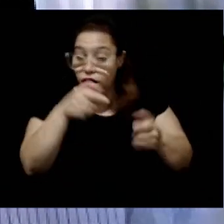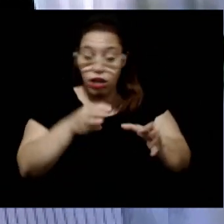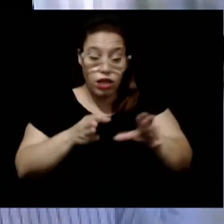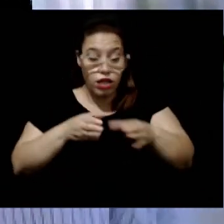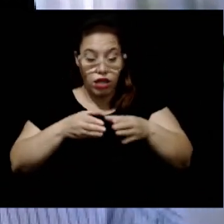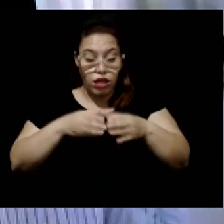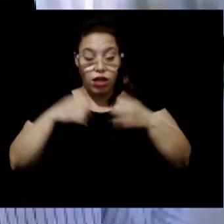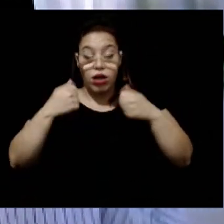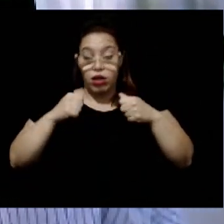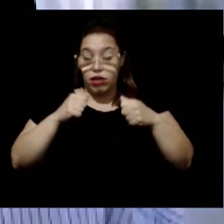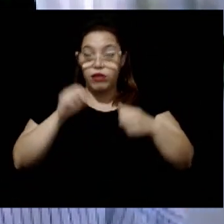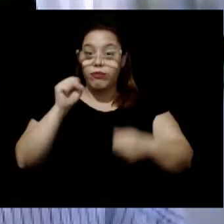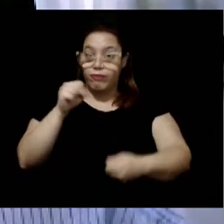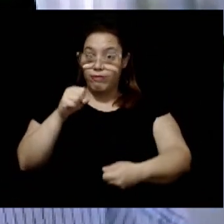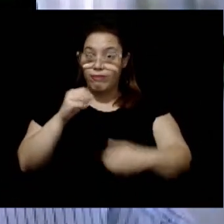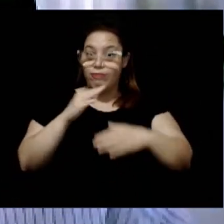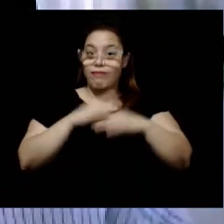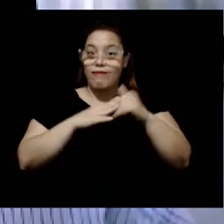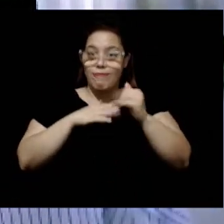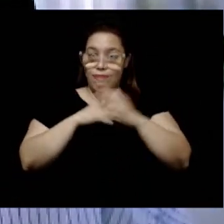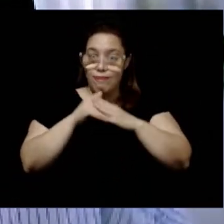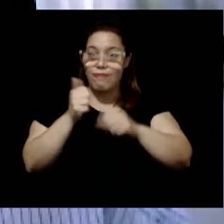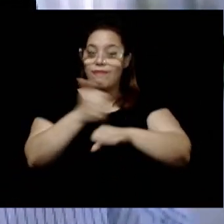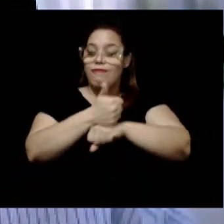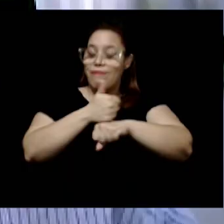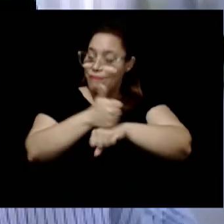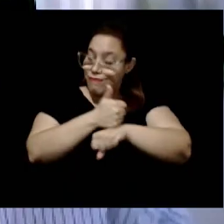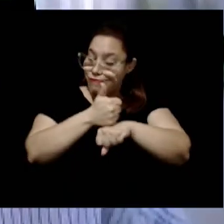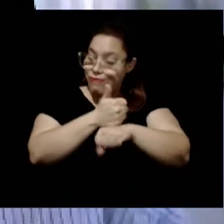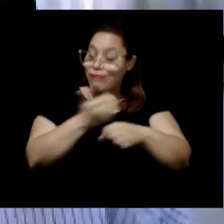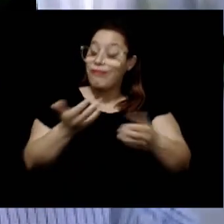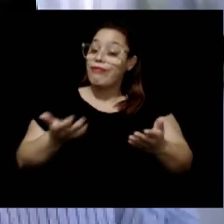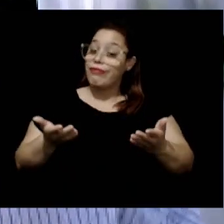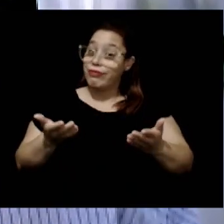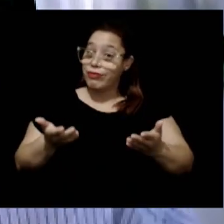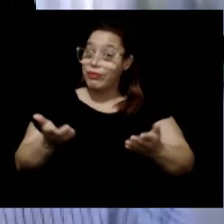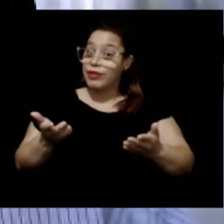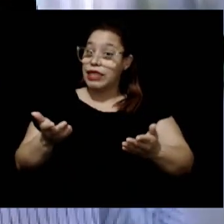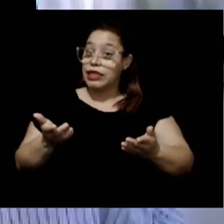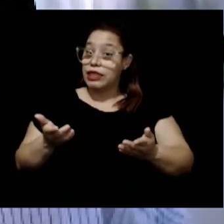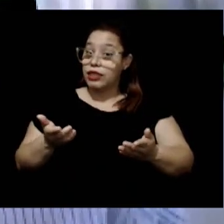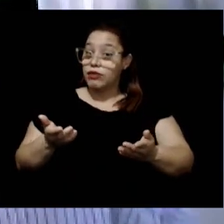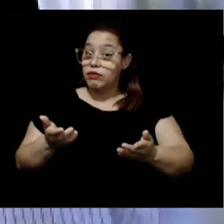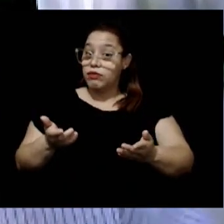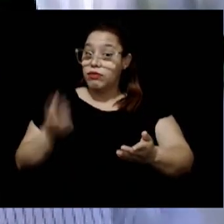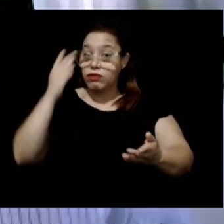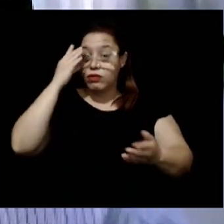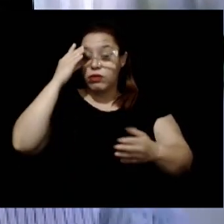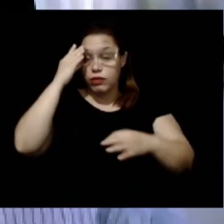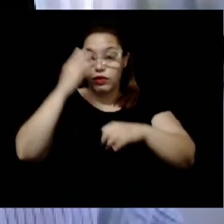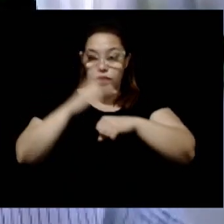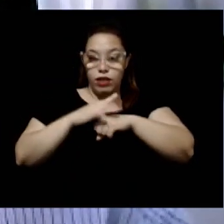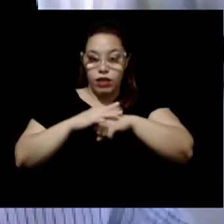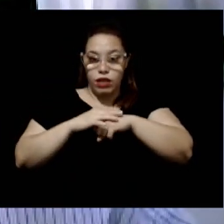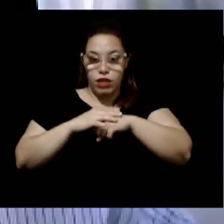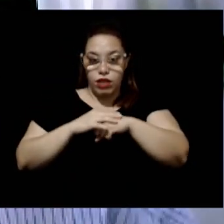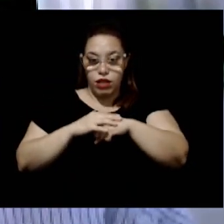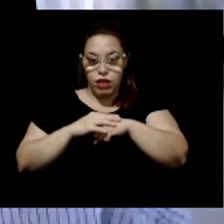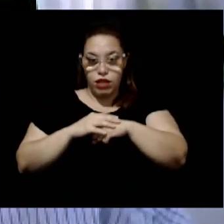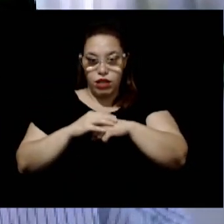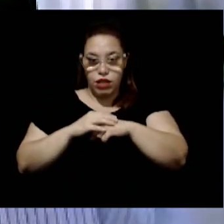um tratamento multiprofissional, muitas vezes, né? E eu diria que a grande maior parte das pessoas, ao longo da